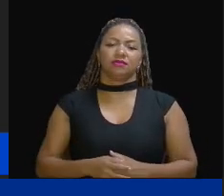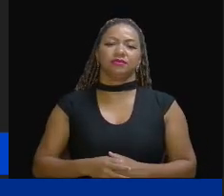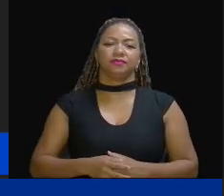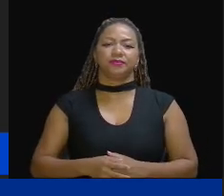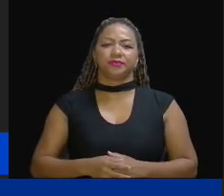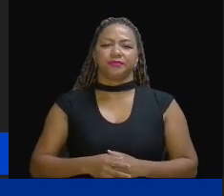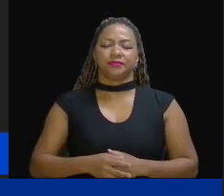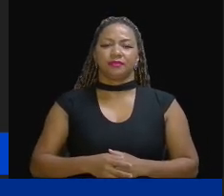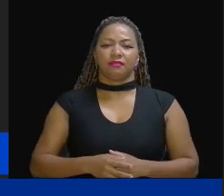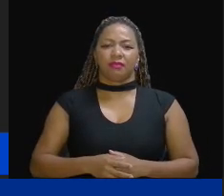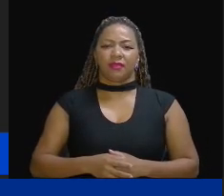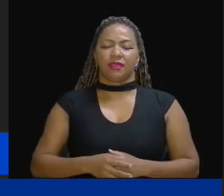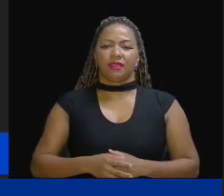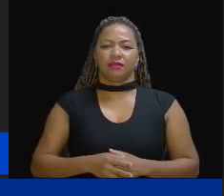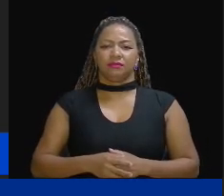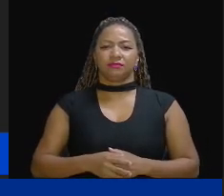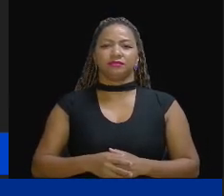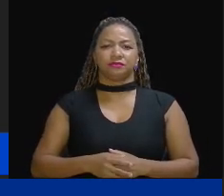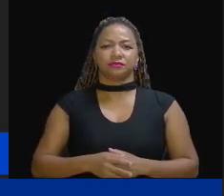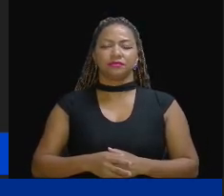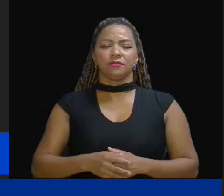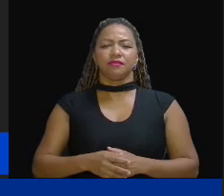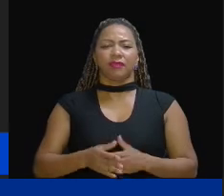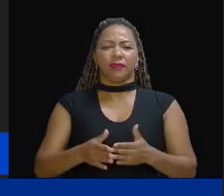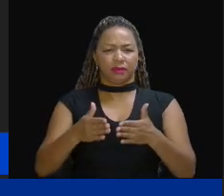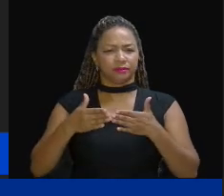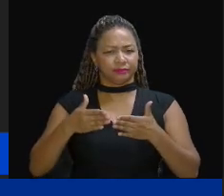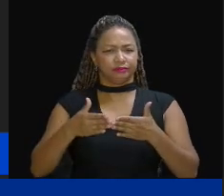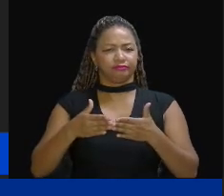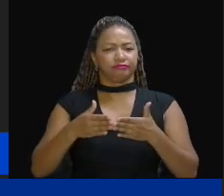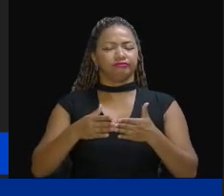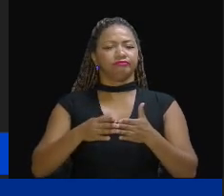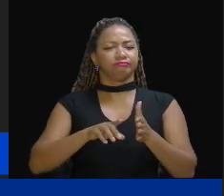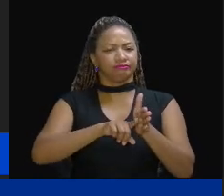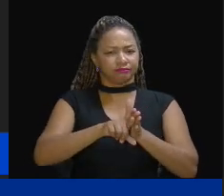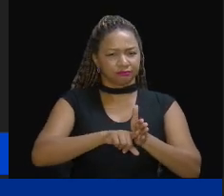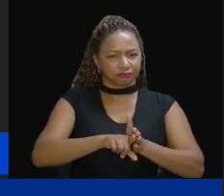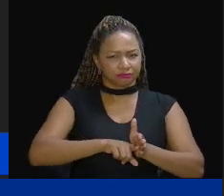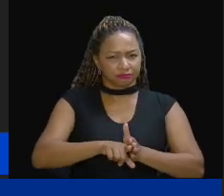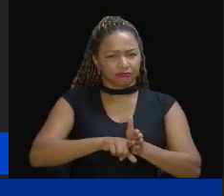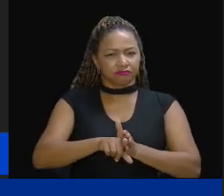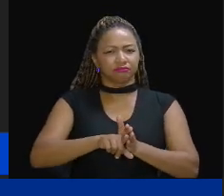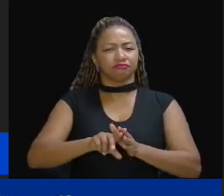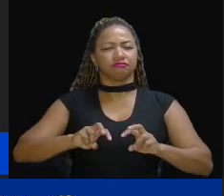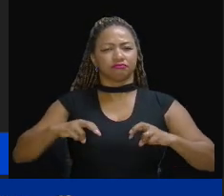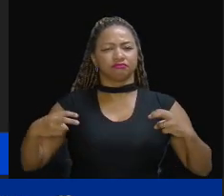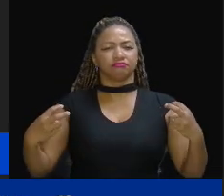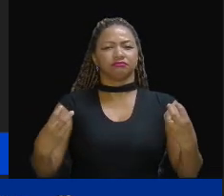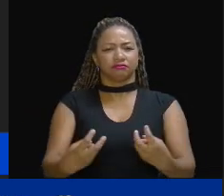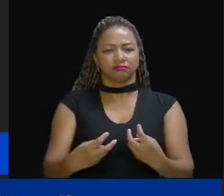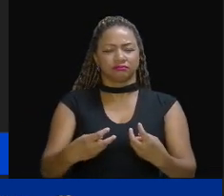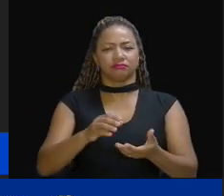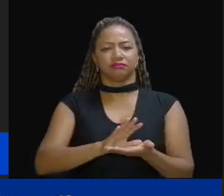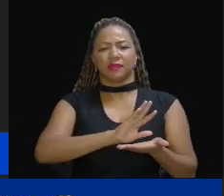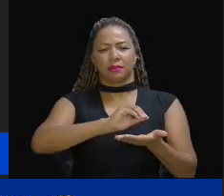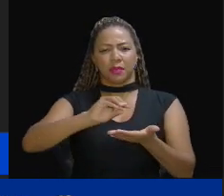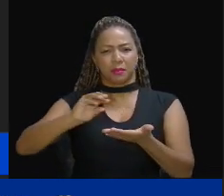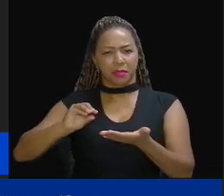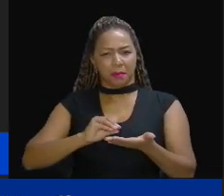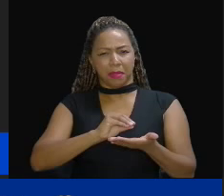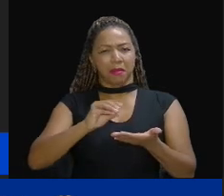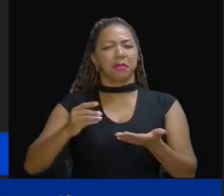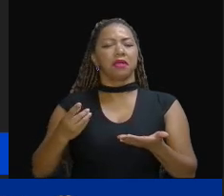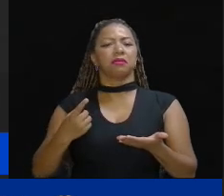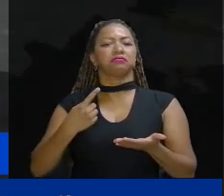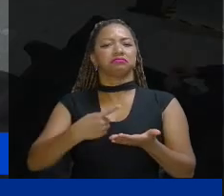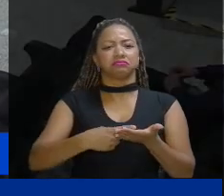superior, logo do TREP, no submeto canto a inferior, janela de apreciação vídeo com intérprete. do nosso colegiado a ata da sessão anterior, perguntando se